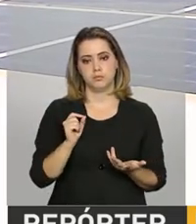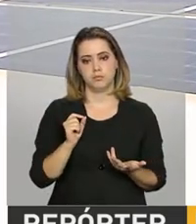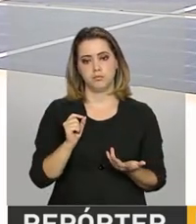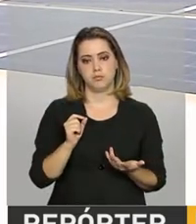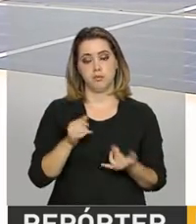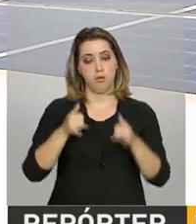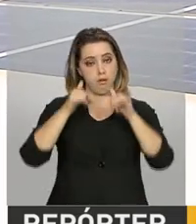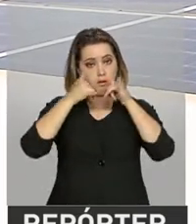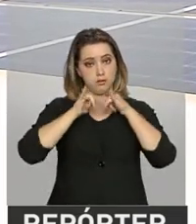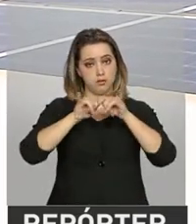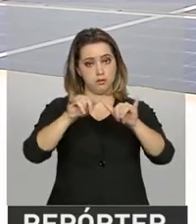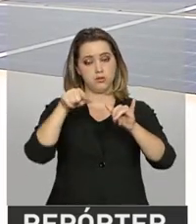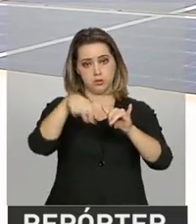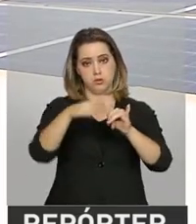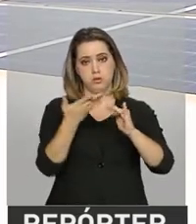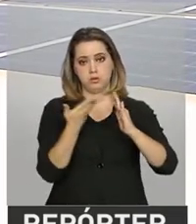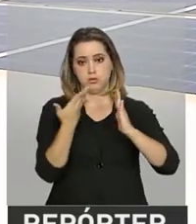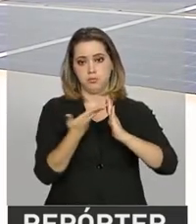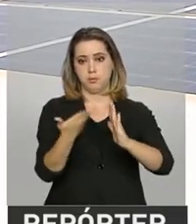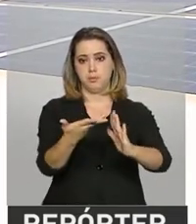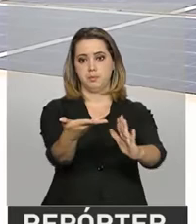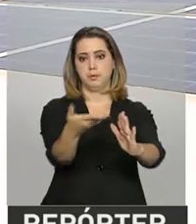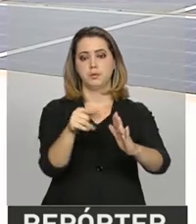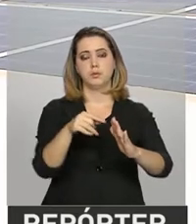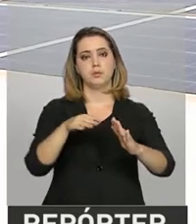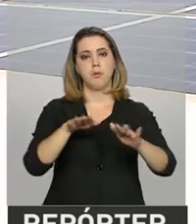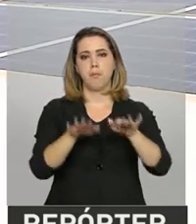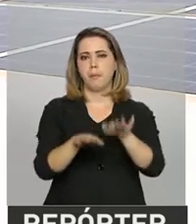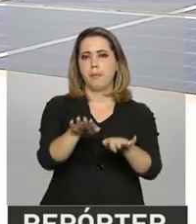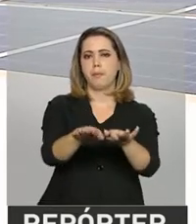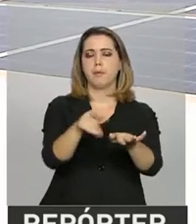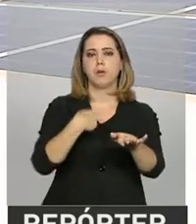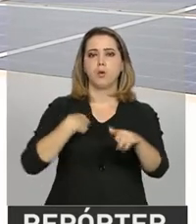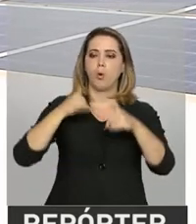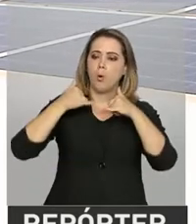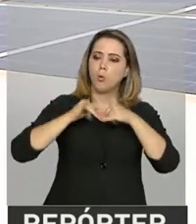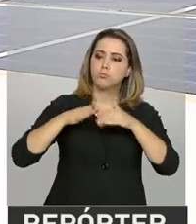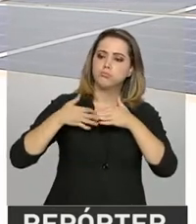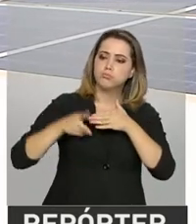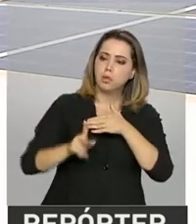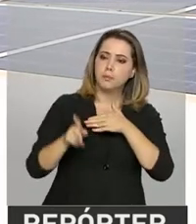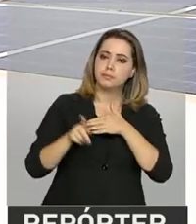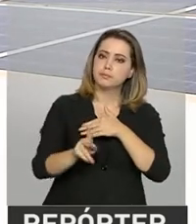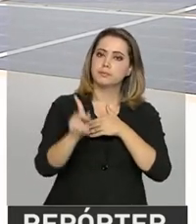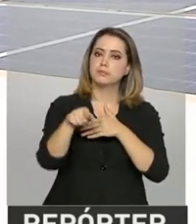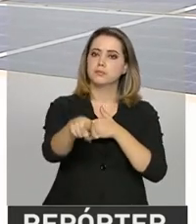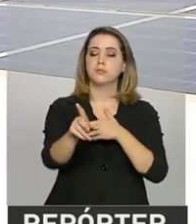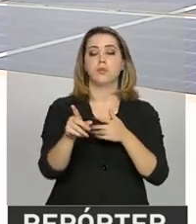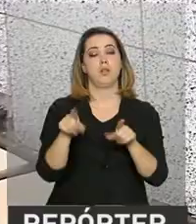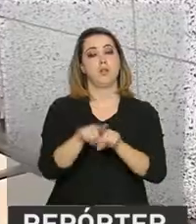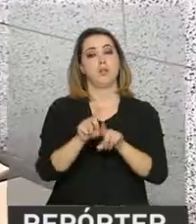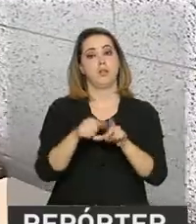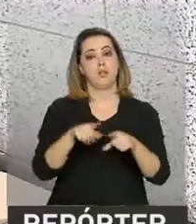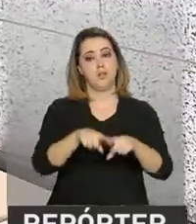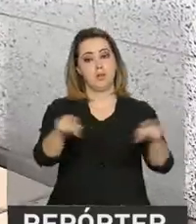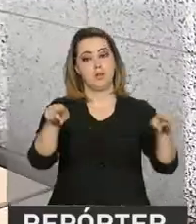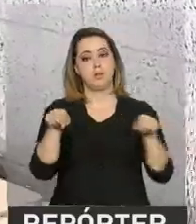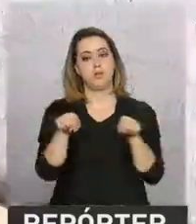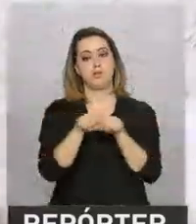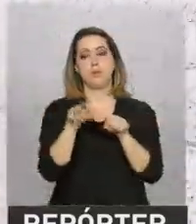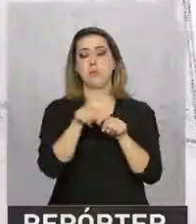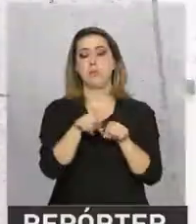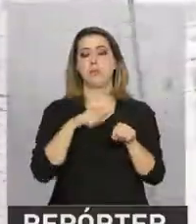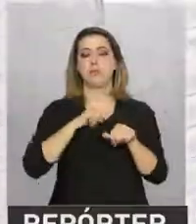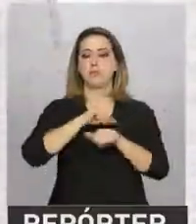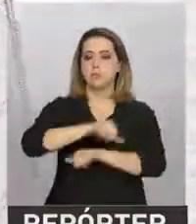A energia elétrica desses painéis, que é gerada em corrente contínua, em forma de corrente contínua, vai para um equipamento chamado inversor e vai